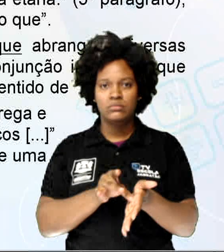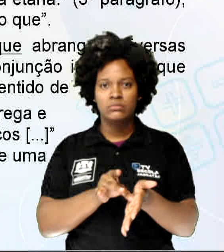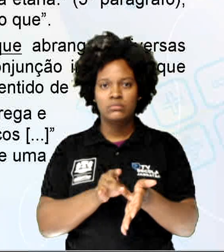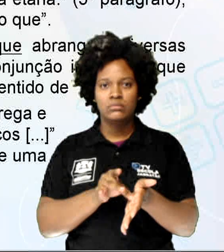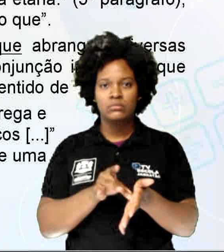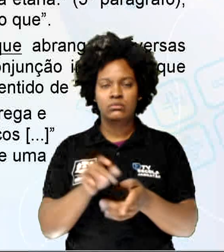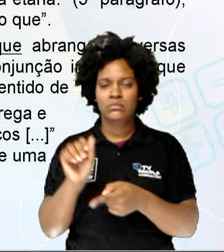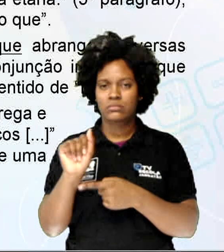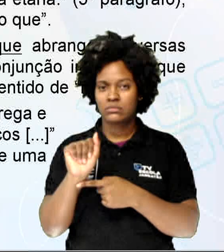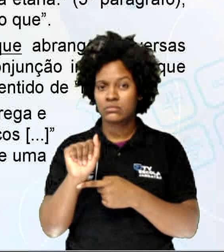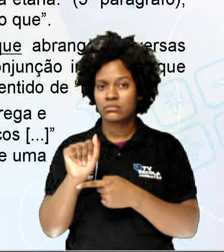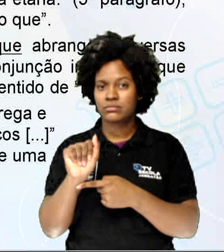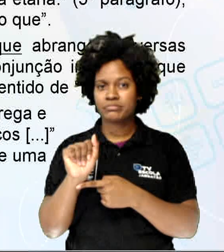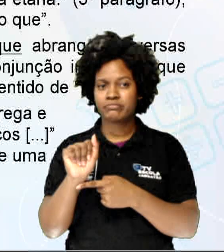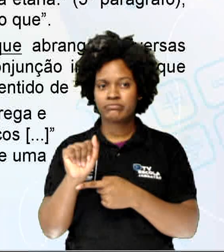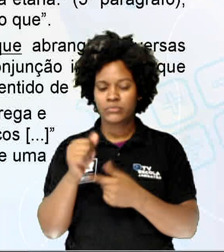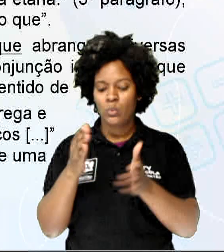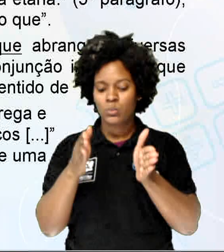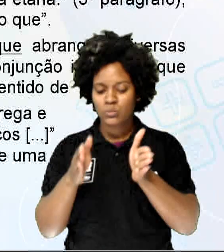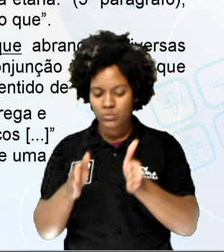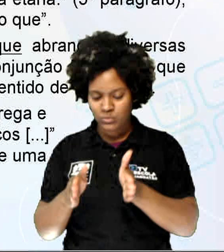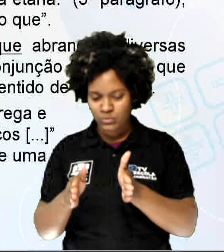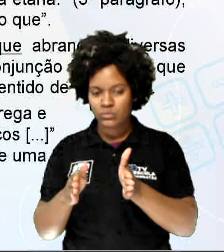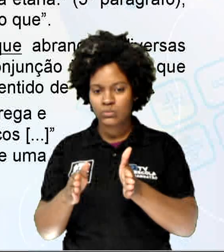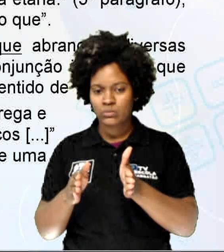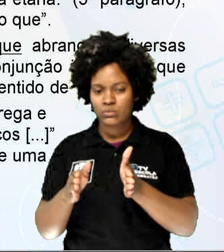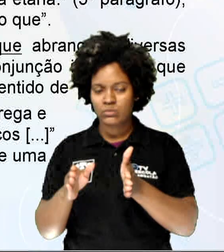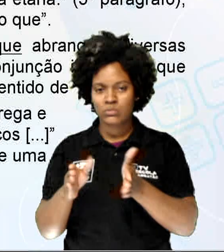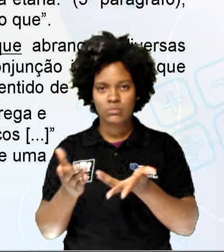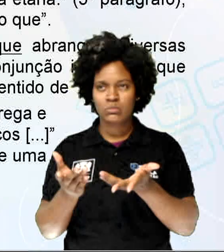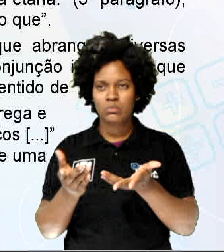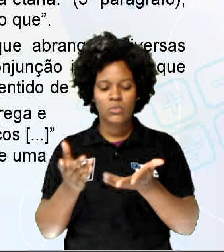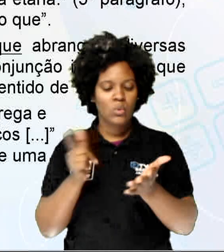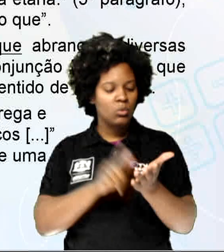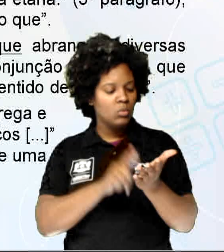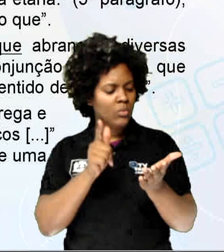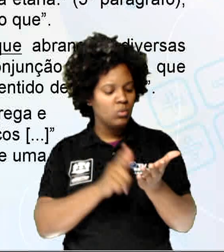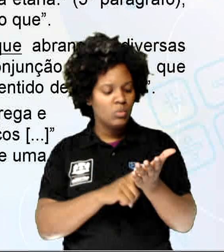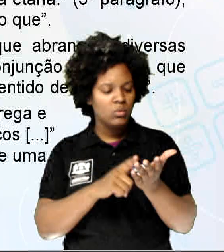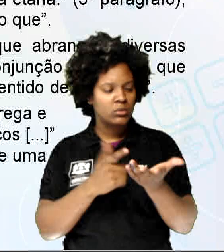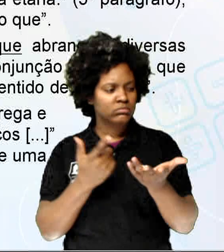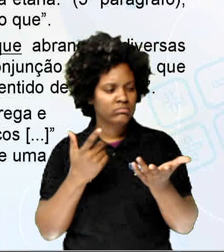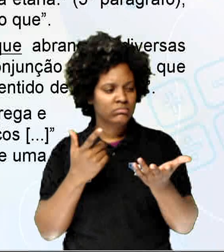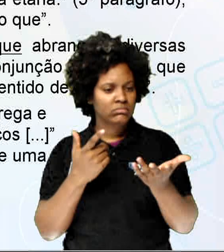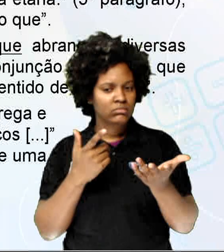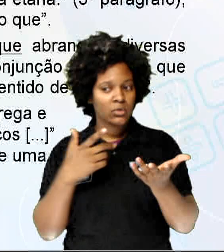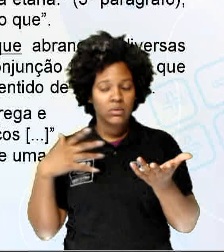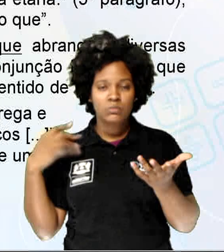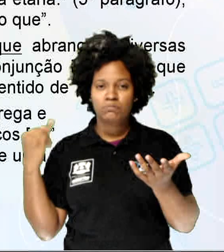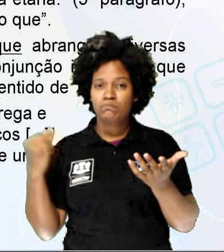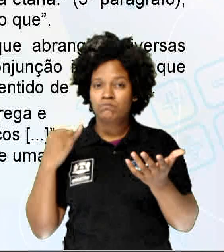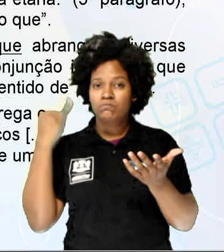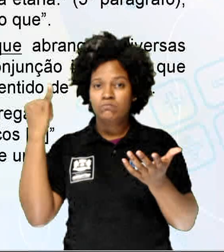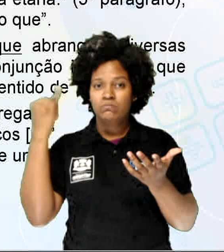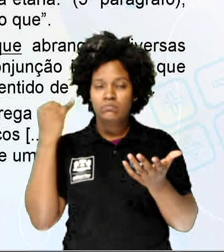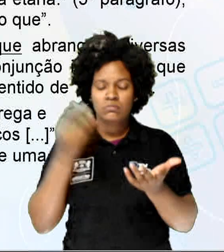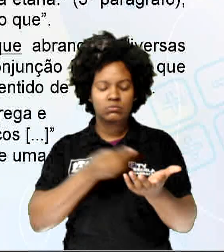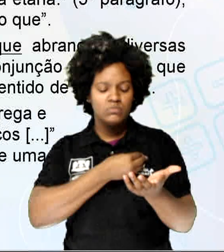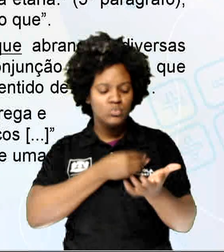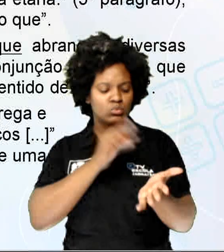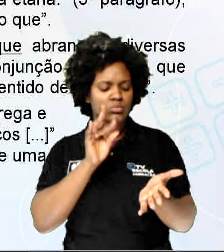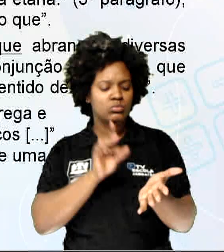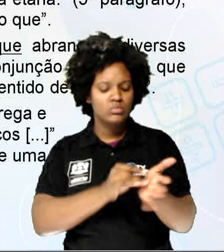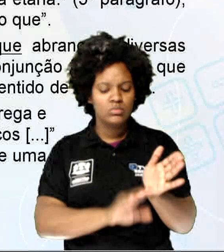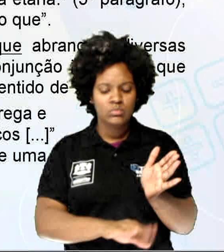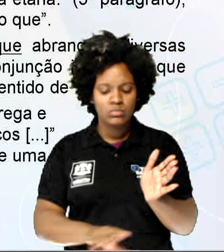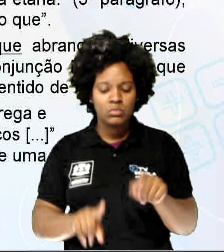A. No trecho, uma obra que é considerada essencial na vida de uma criança, mas que